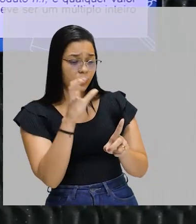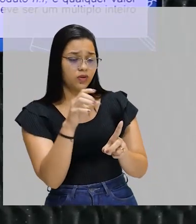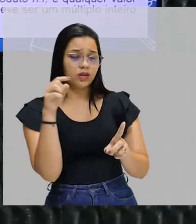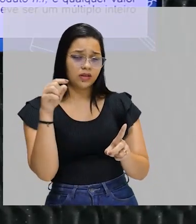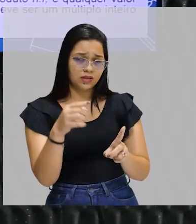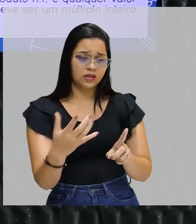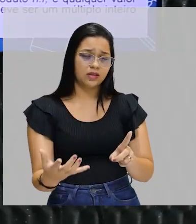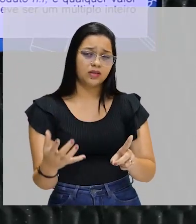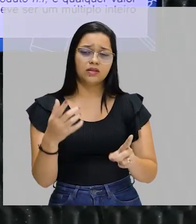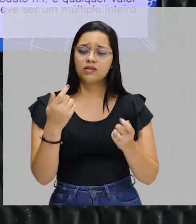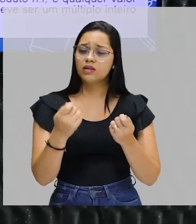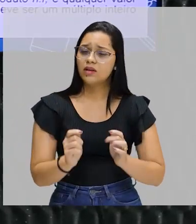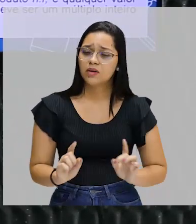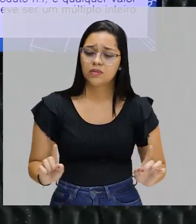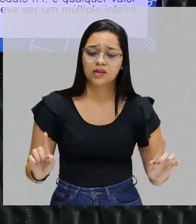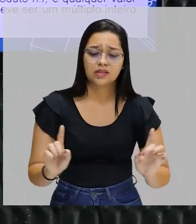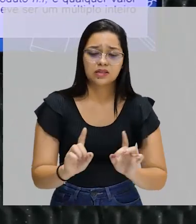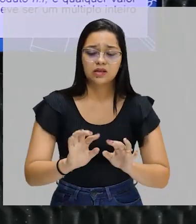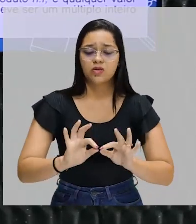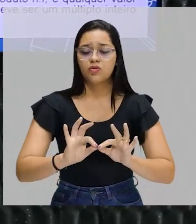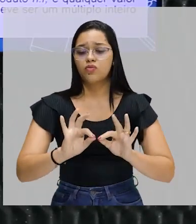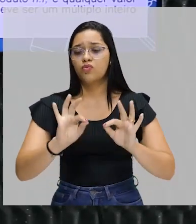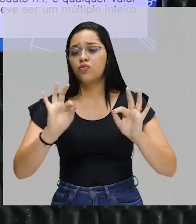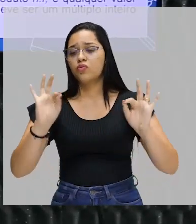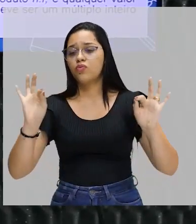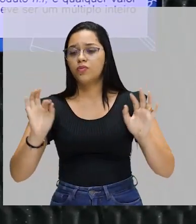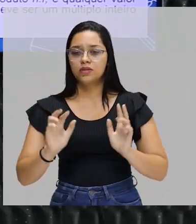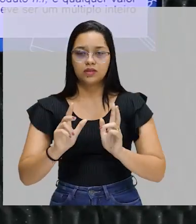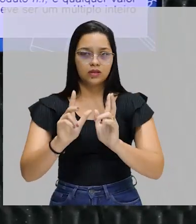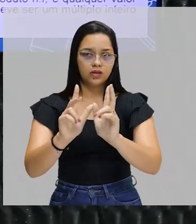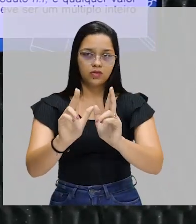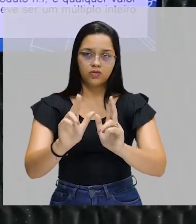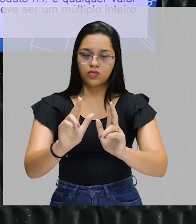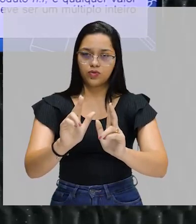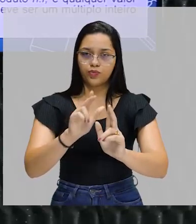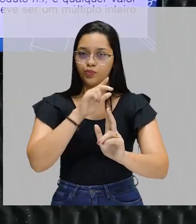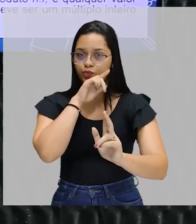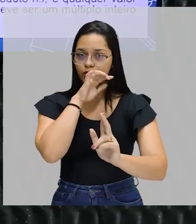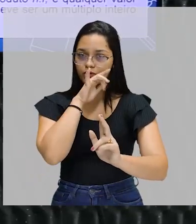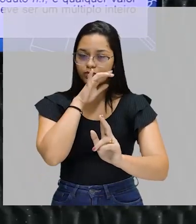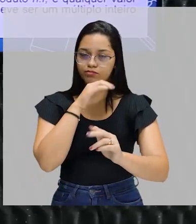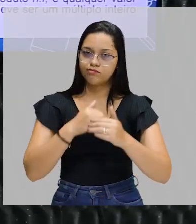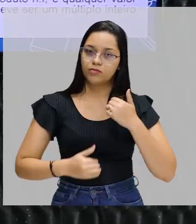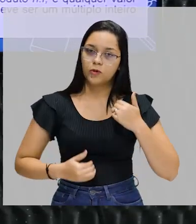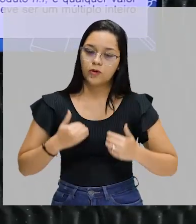certo? Não precisa ser tão prolongada para que tenha os mesmos efeitos, tá certo?